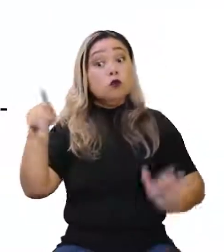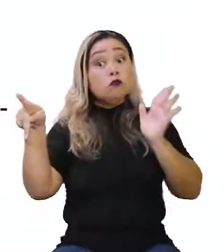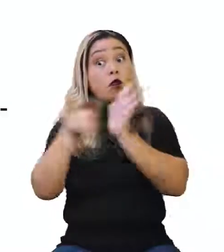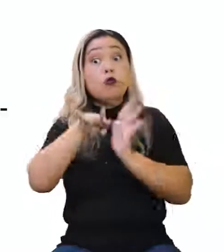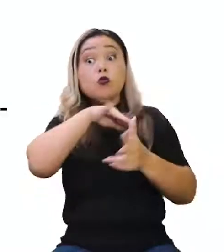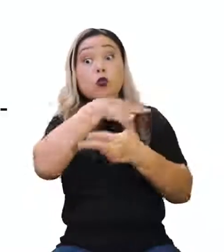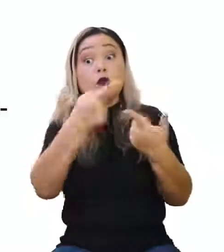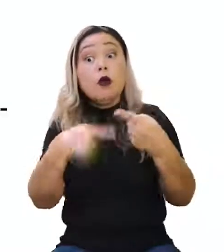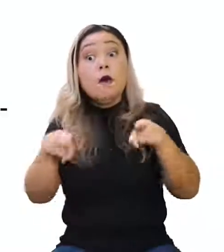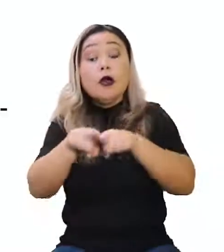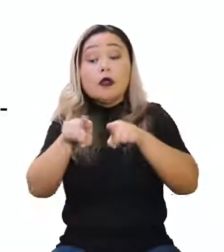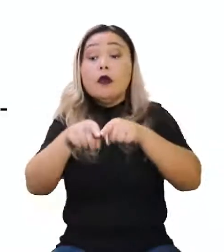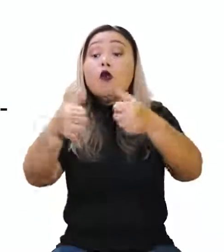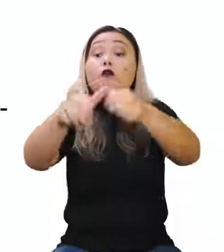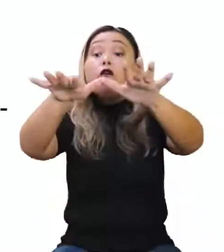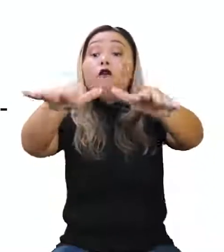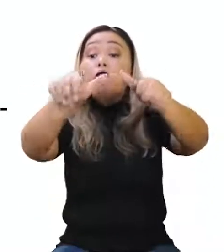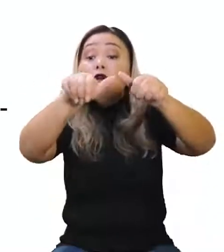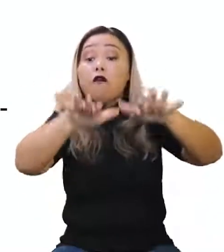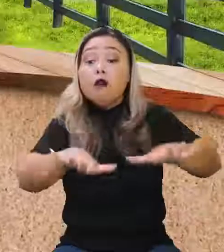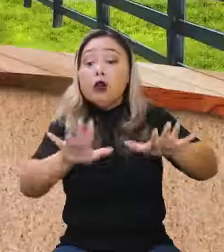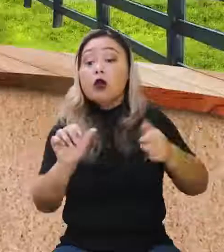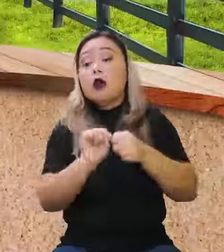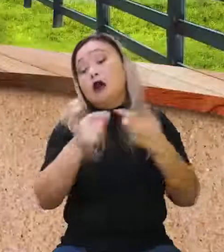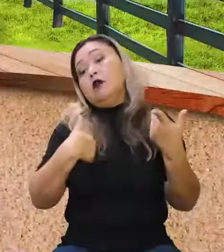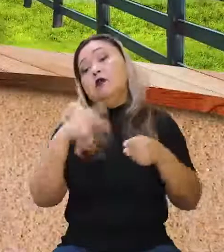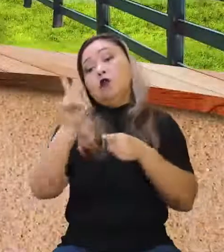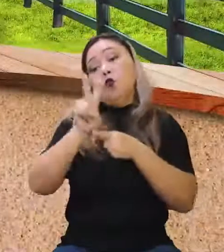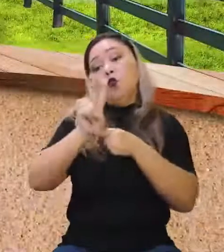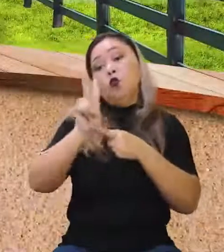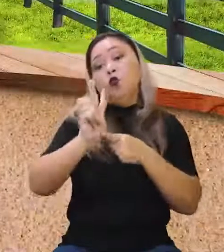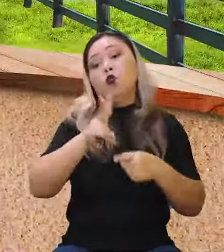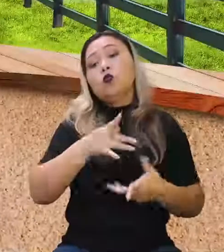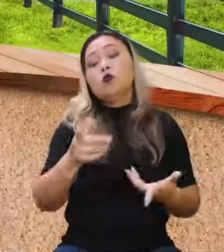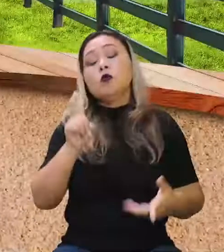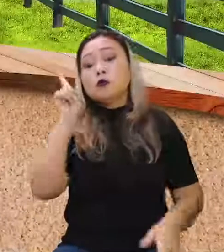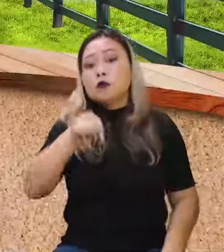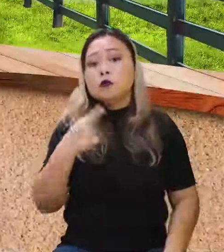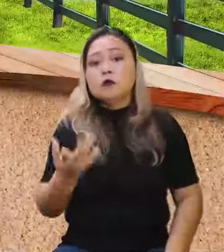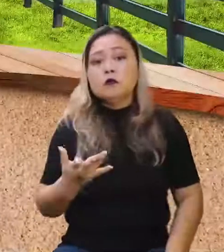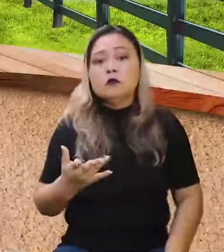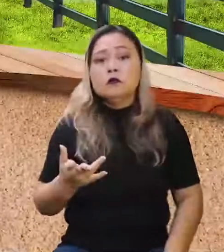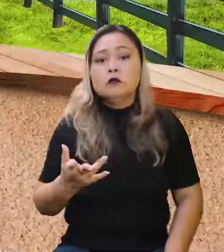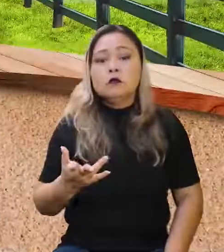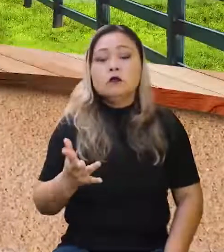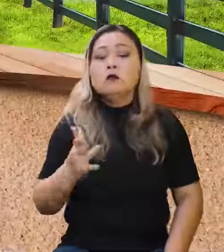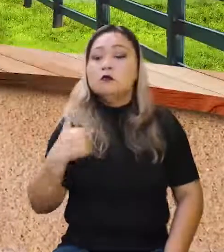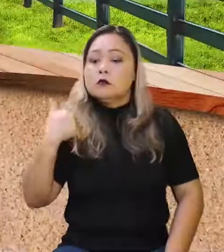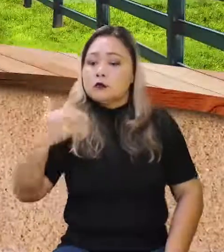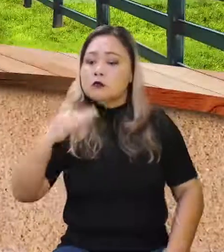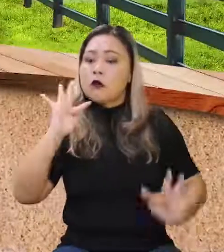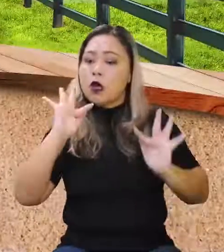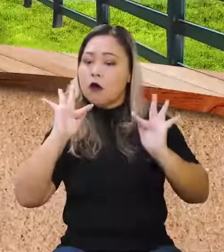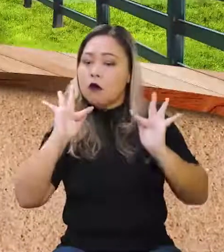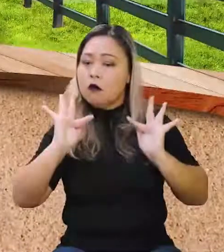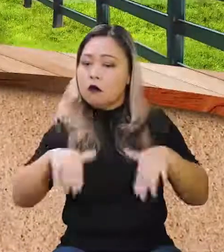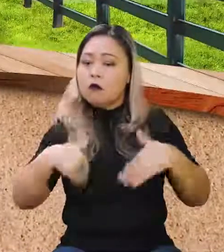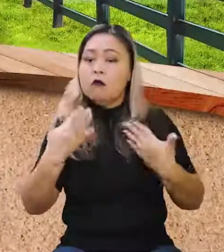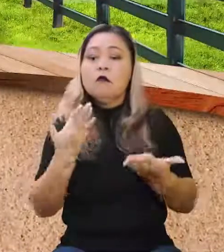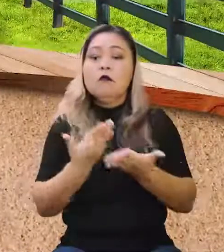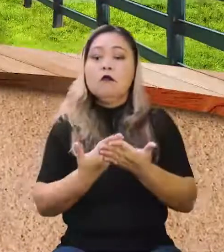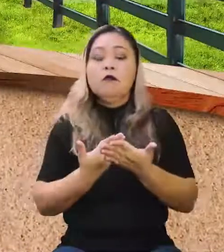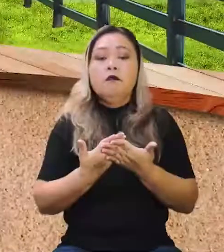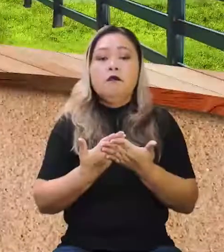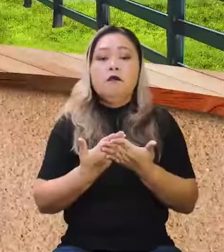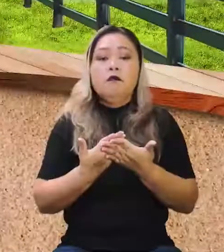instalações. Aqui pro tio, queridos. Viu só? Chegamos aqui no final da nossa